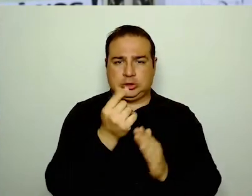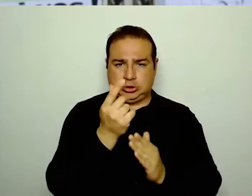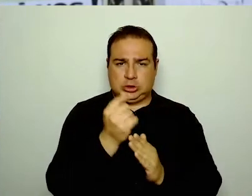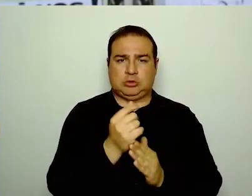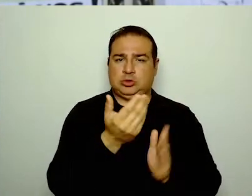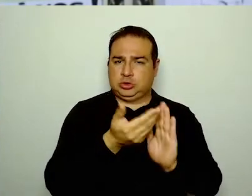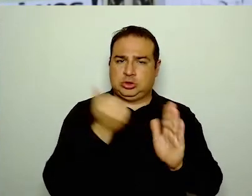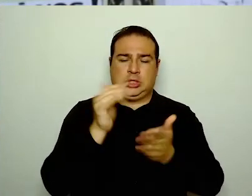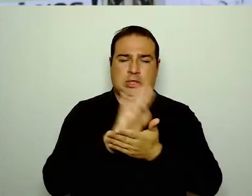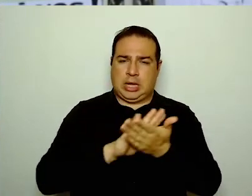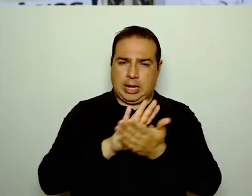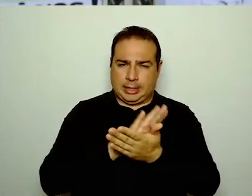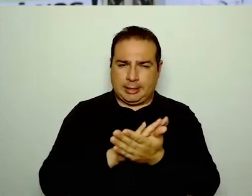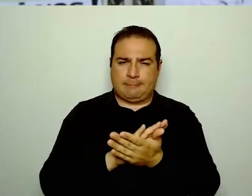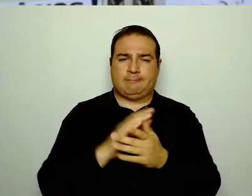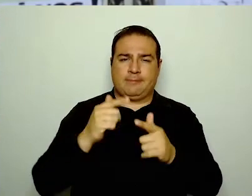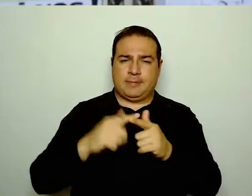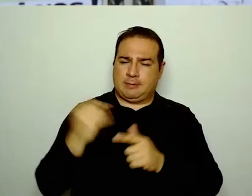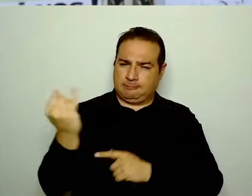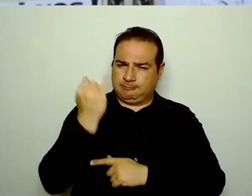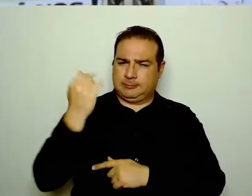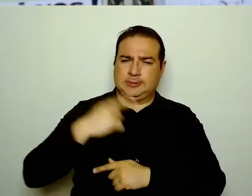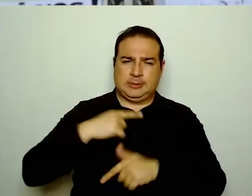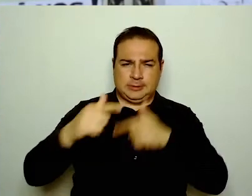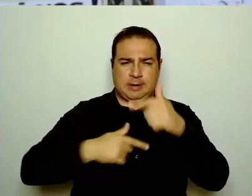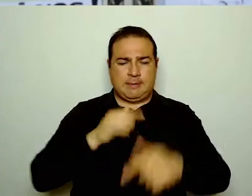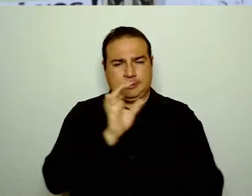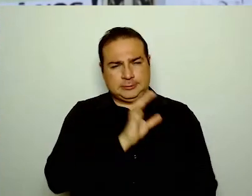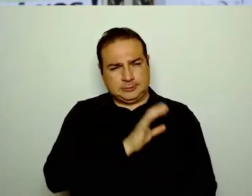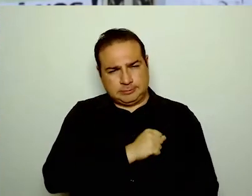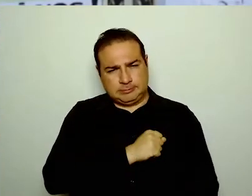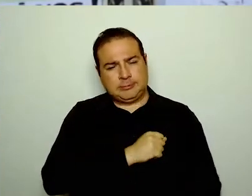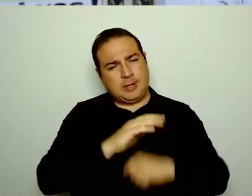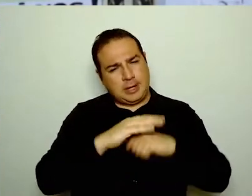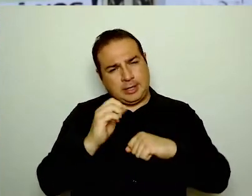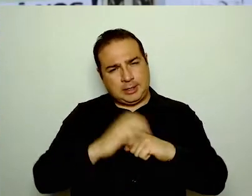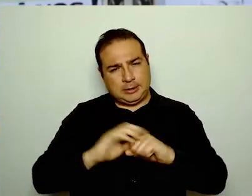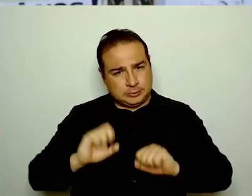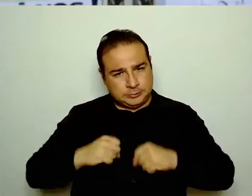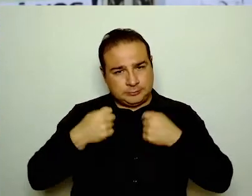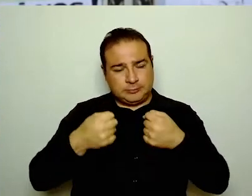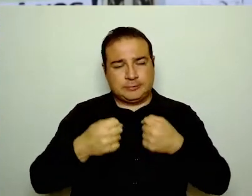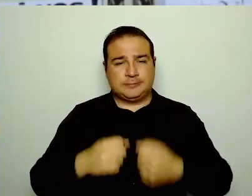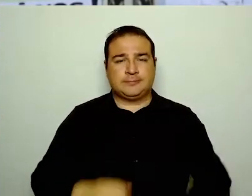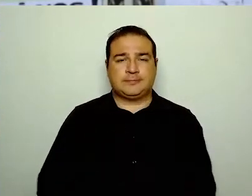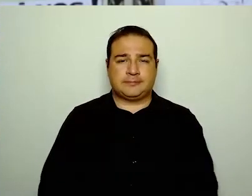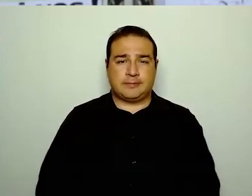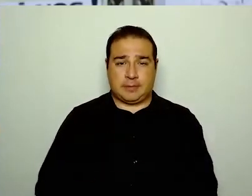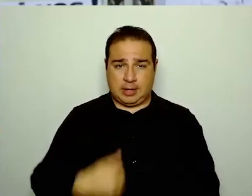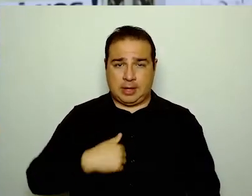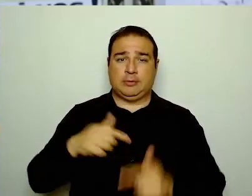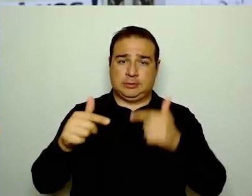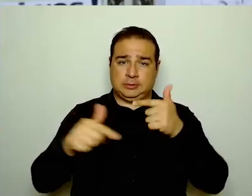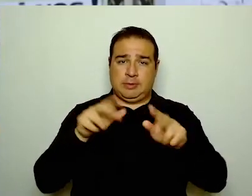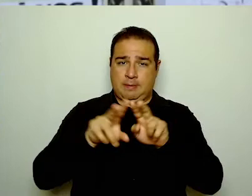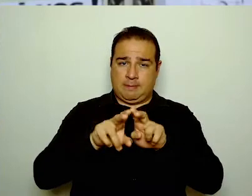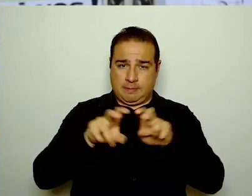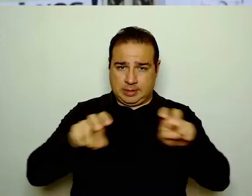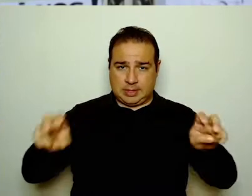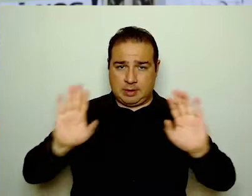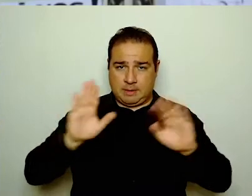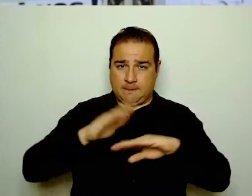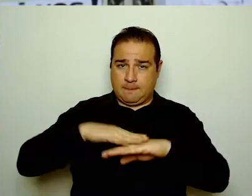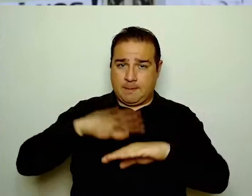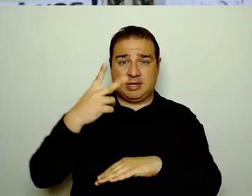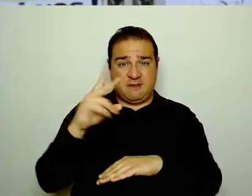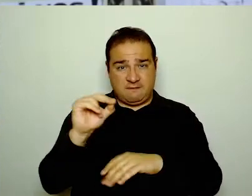como mesário voluntário dentro dessa ação é feita com amor e muito carinho e dedicação. Eu sou mesário